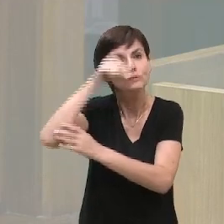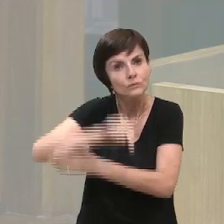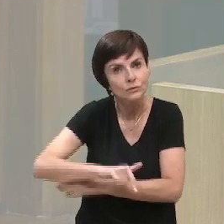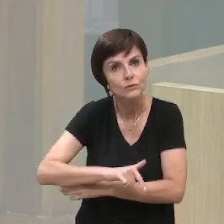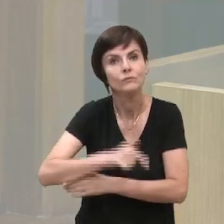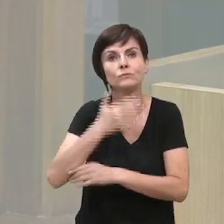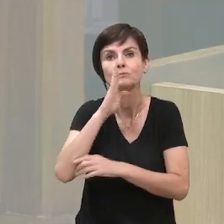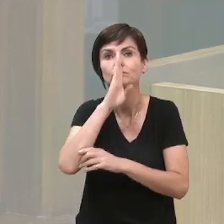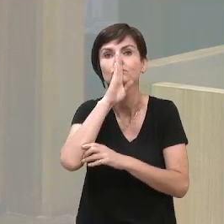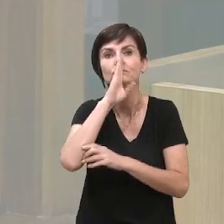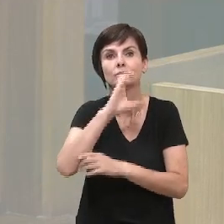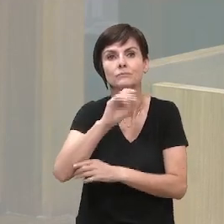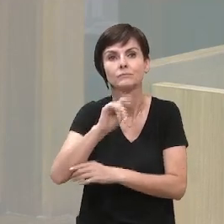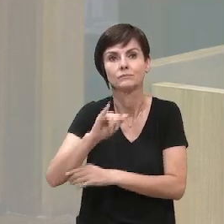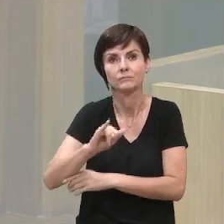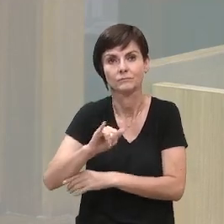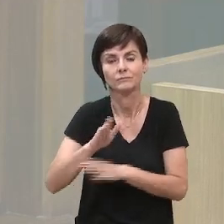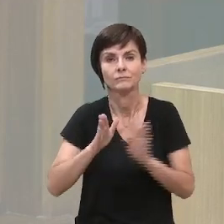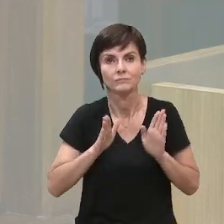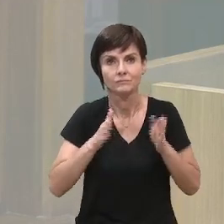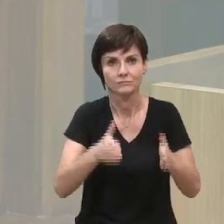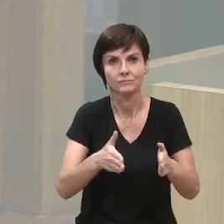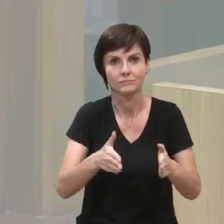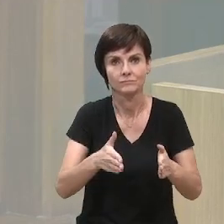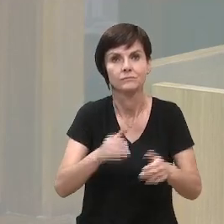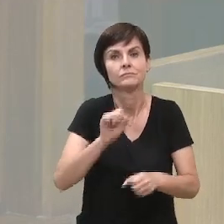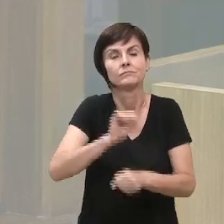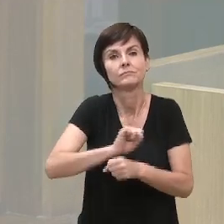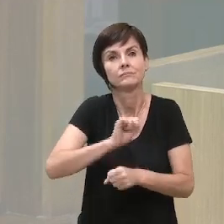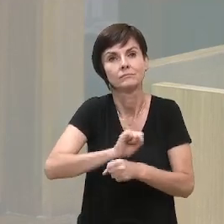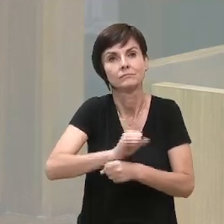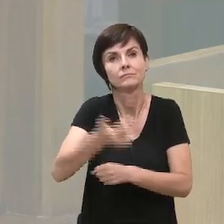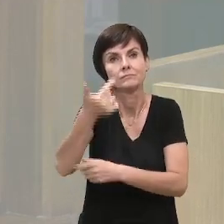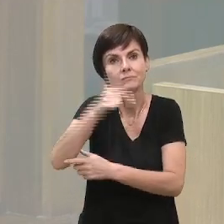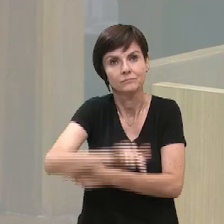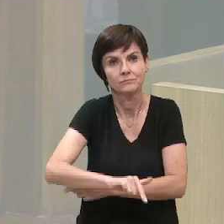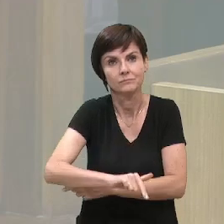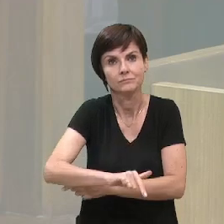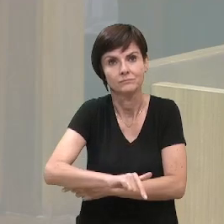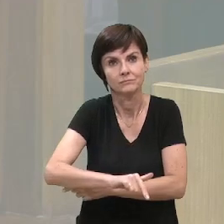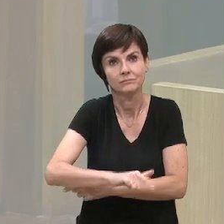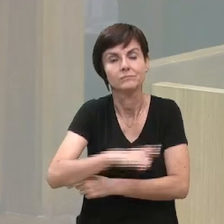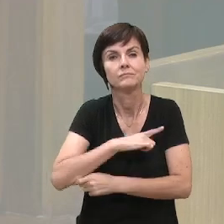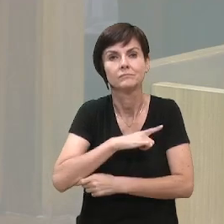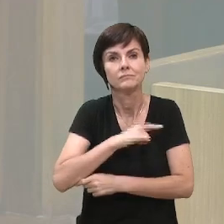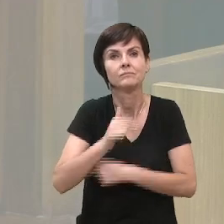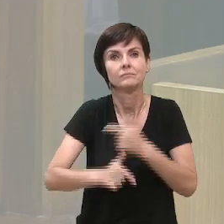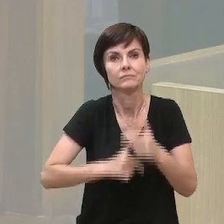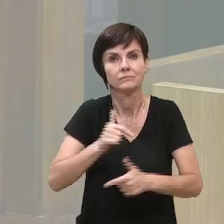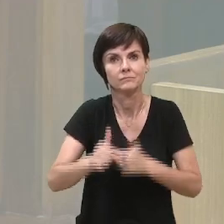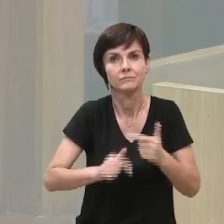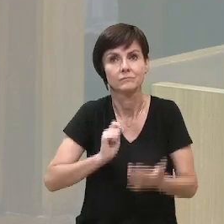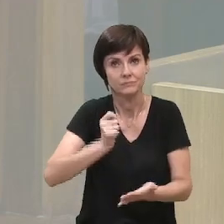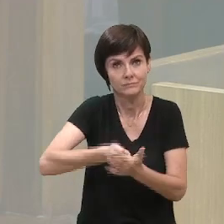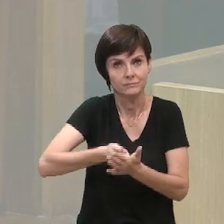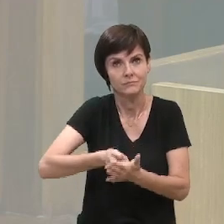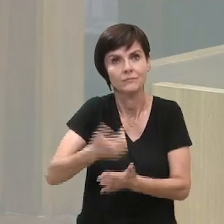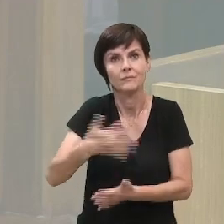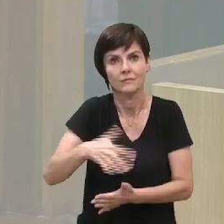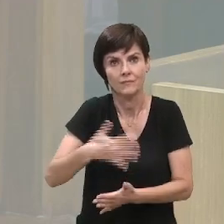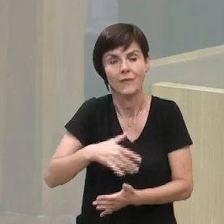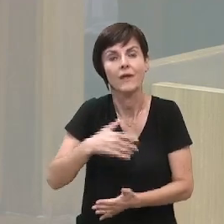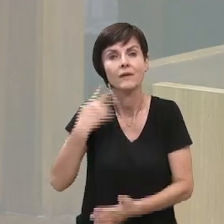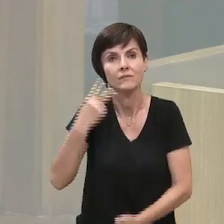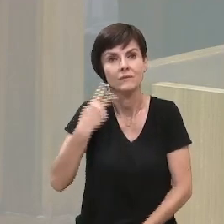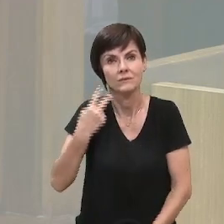CPI das funerárias. Aí a gente espera novamente, não. Quem já teve esse serviço, né? Quem já pagou, né, vereadora Gladys? Que